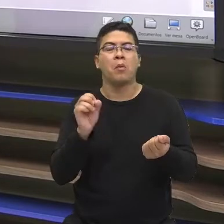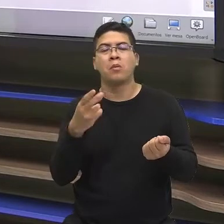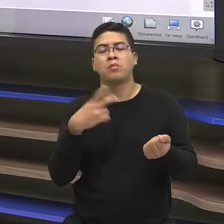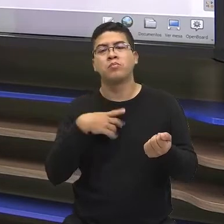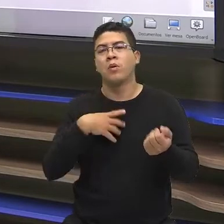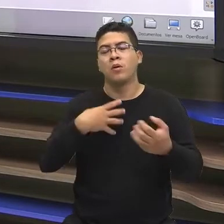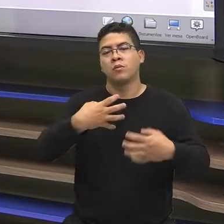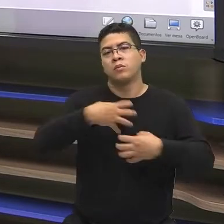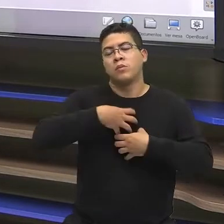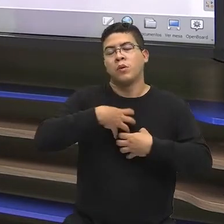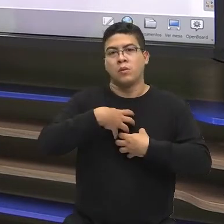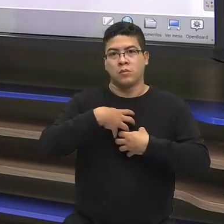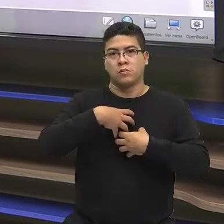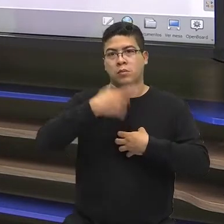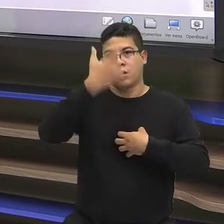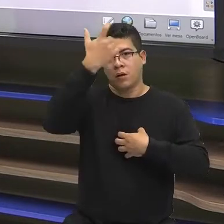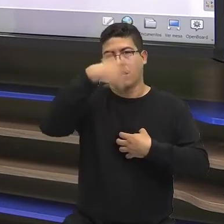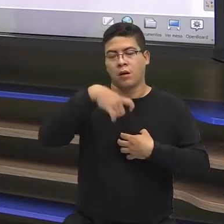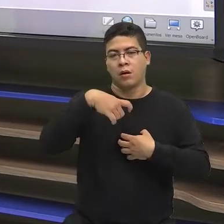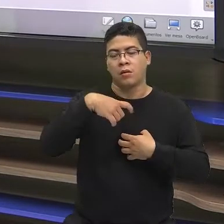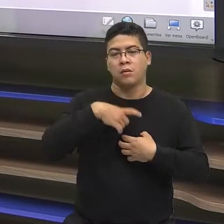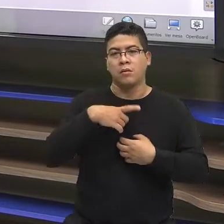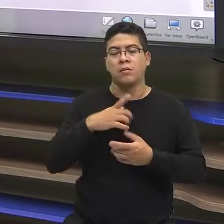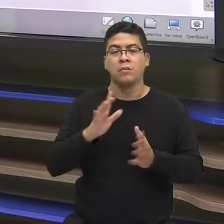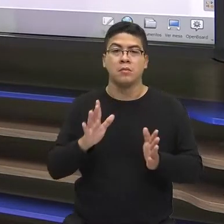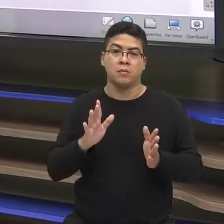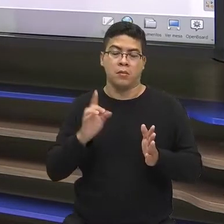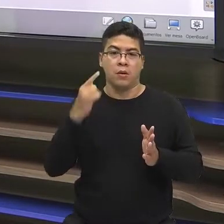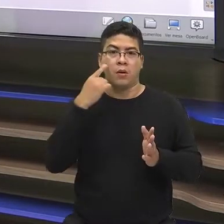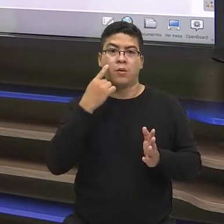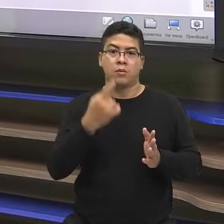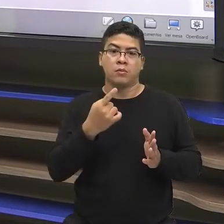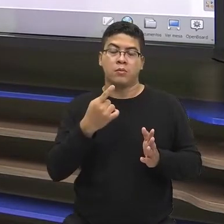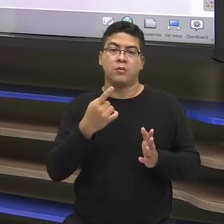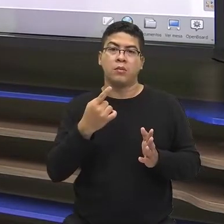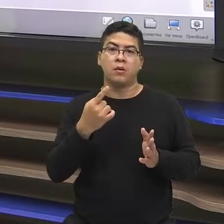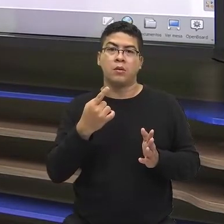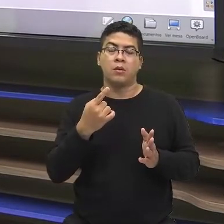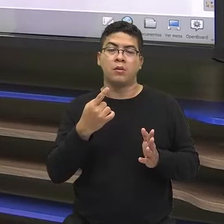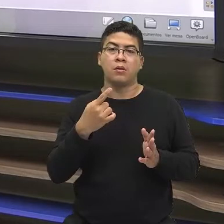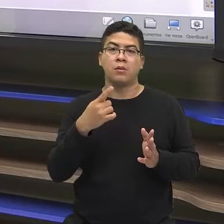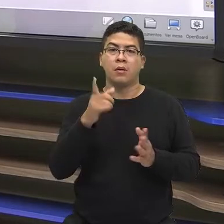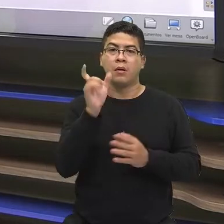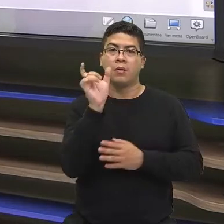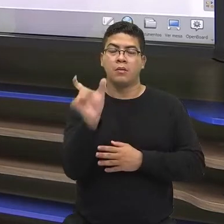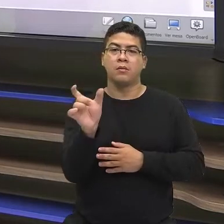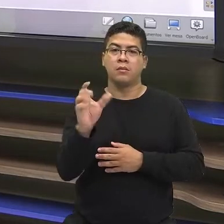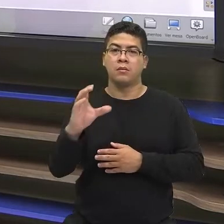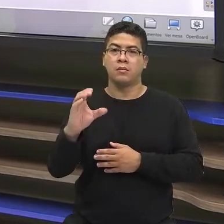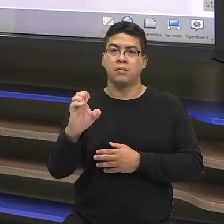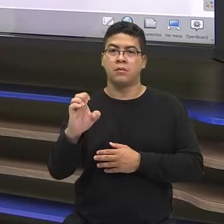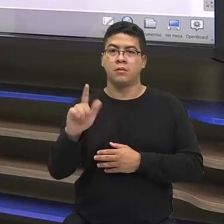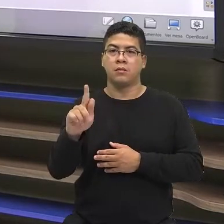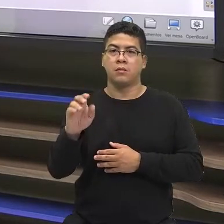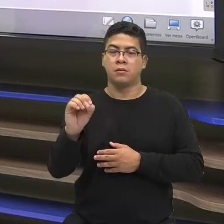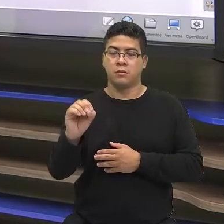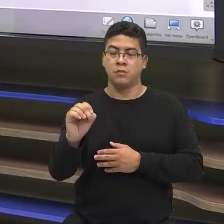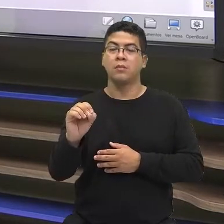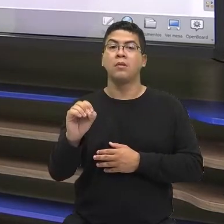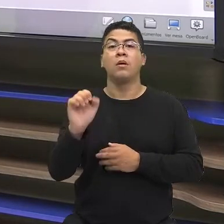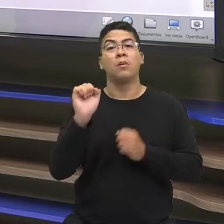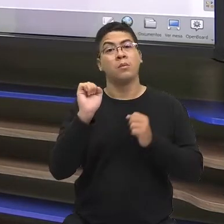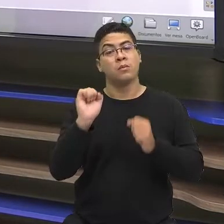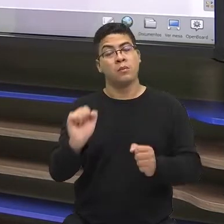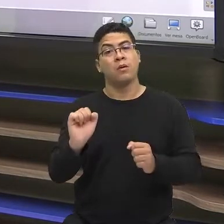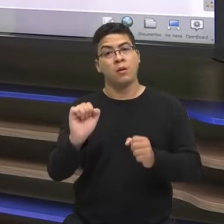estado que a pessoa se encontra, né? Um estado que a pessoa se encontra. Então, ele pode ser, essa palavra cego pode ser um substantivo e pode ser